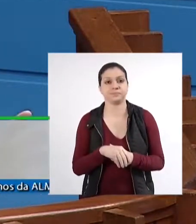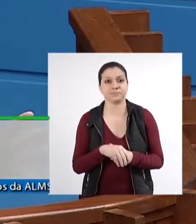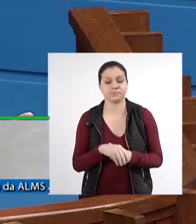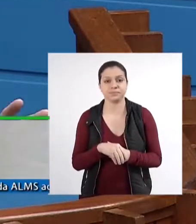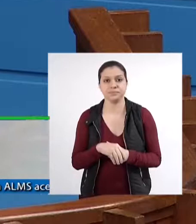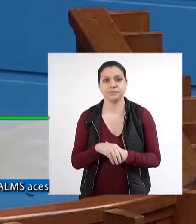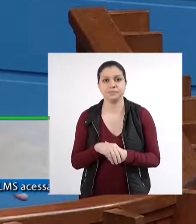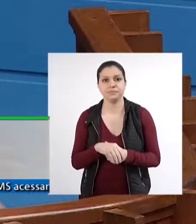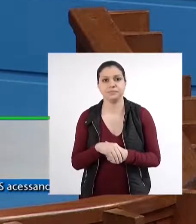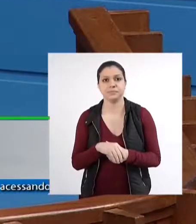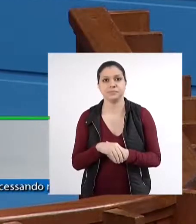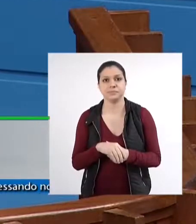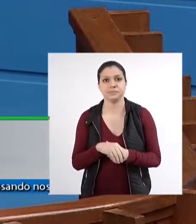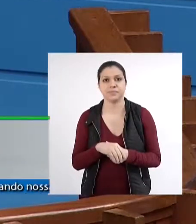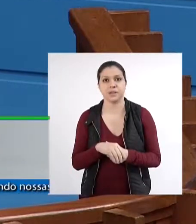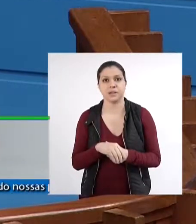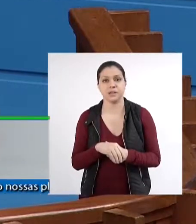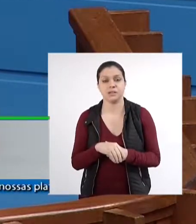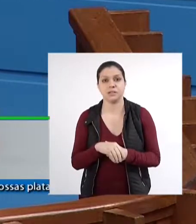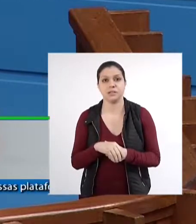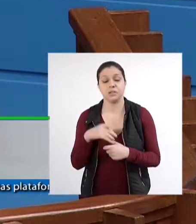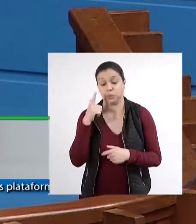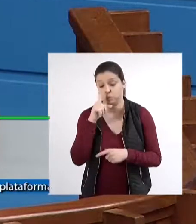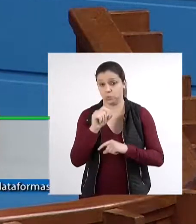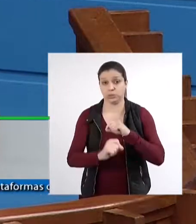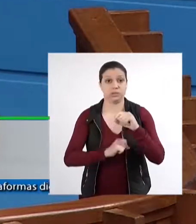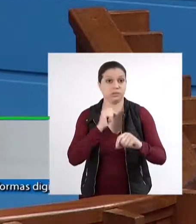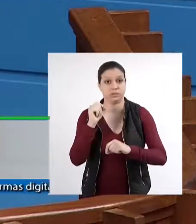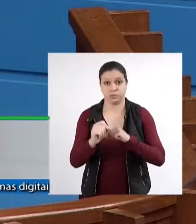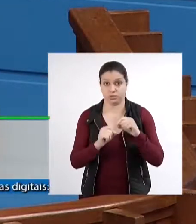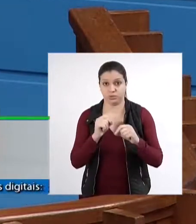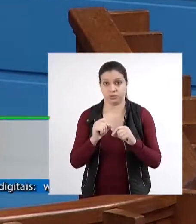para que a bancada federal